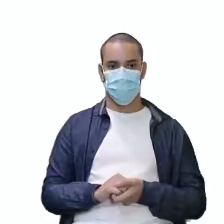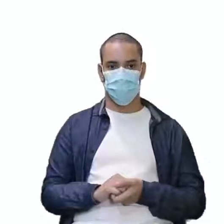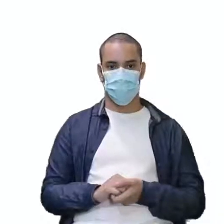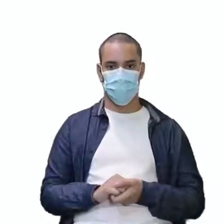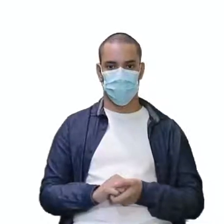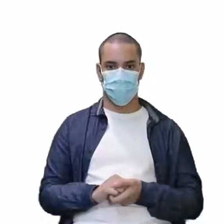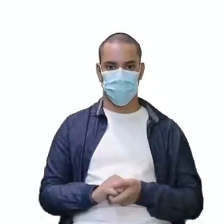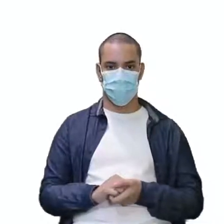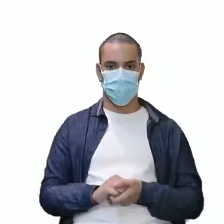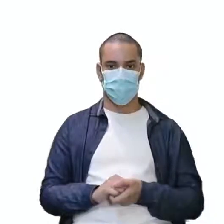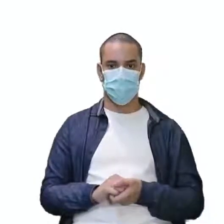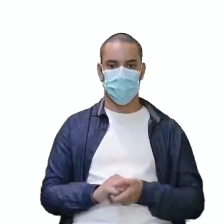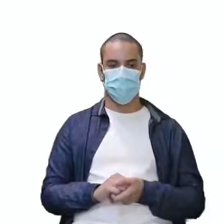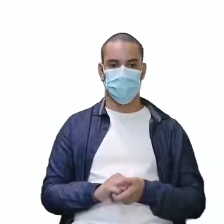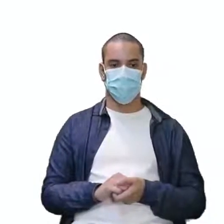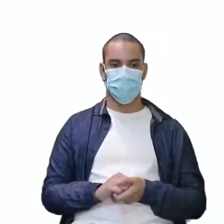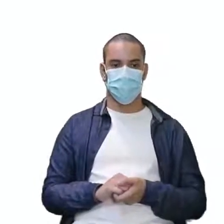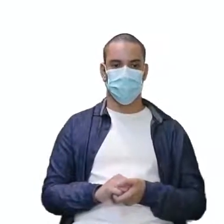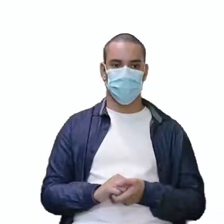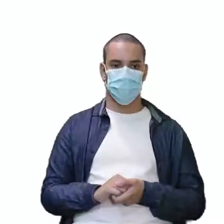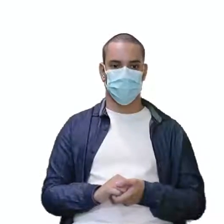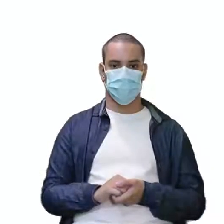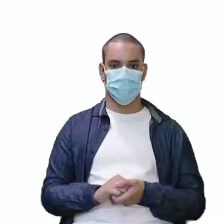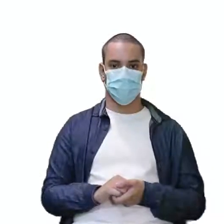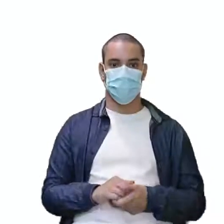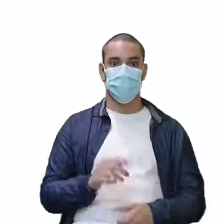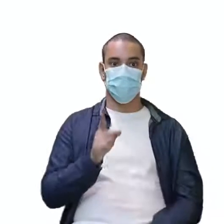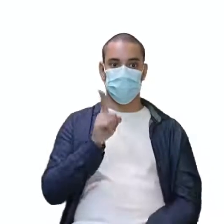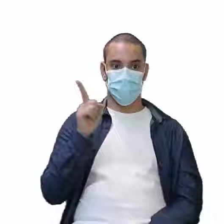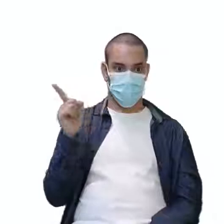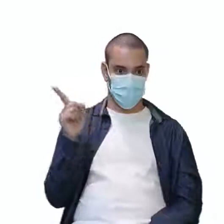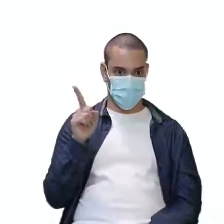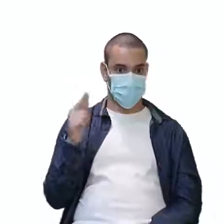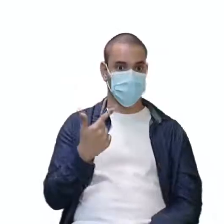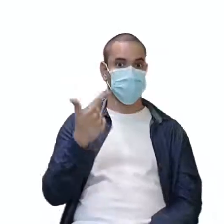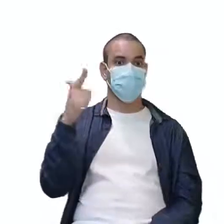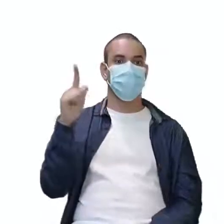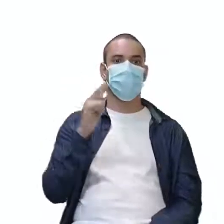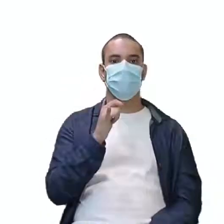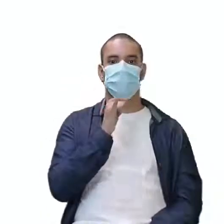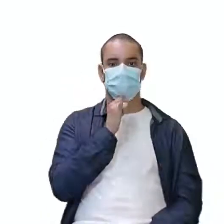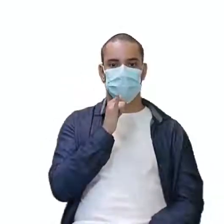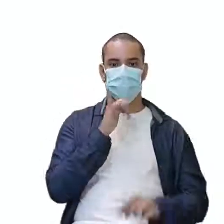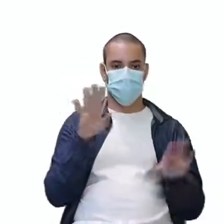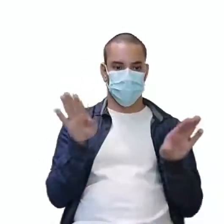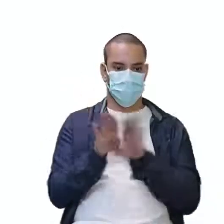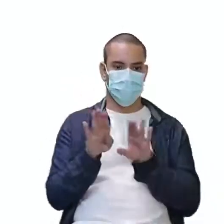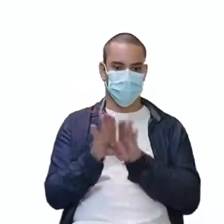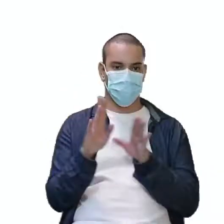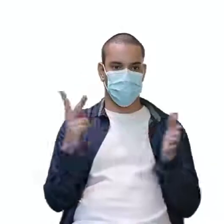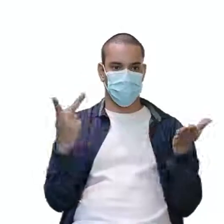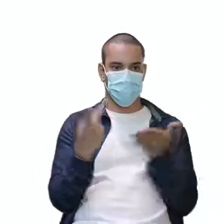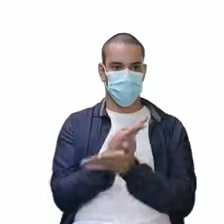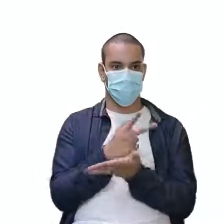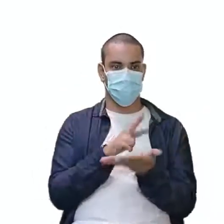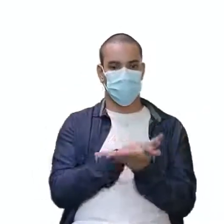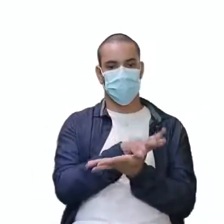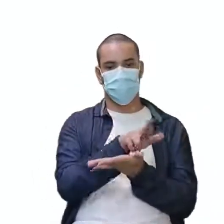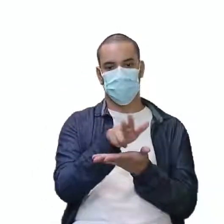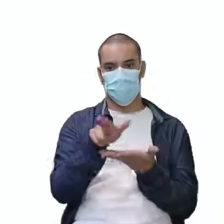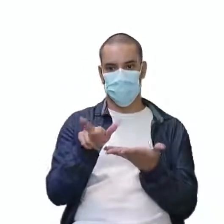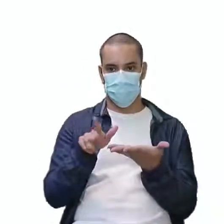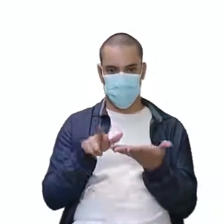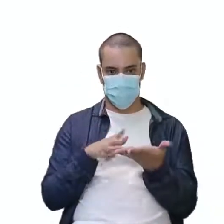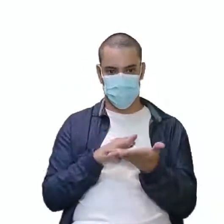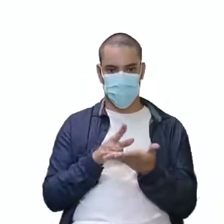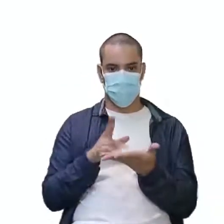Opa, quase que eu passo. Vamos aqui, voltar um pouquinho. Então, outro exemplo, né, que vai acontecer nas